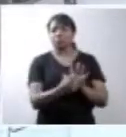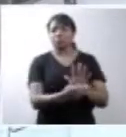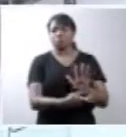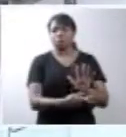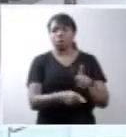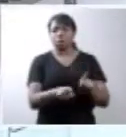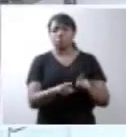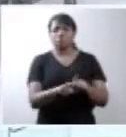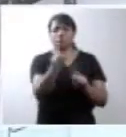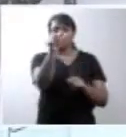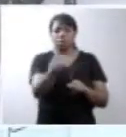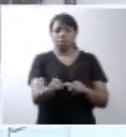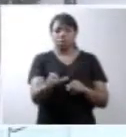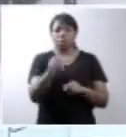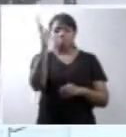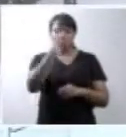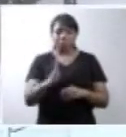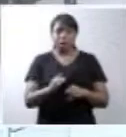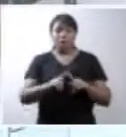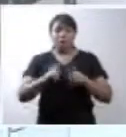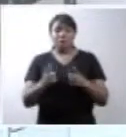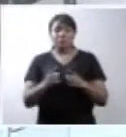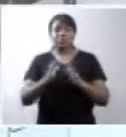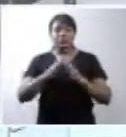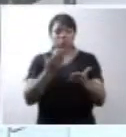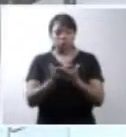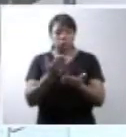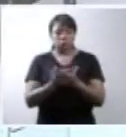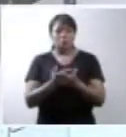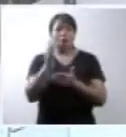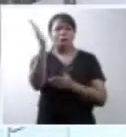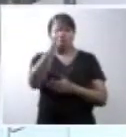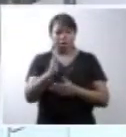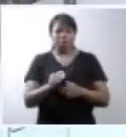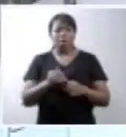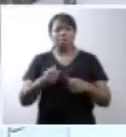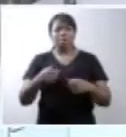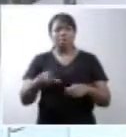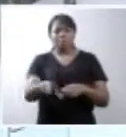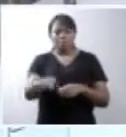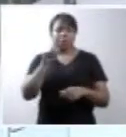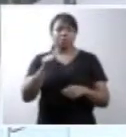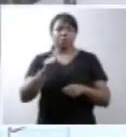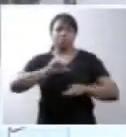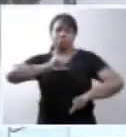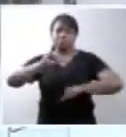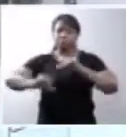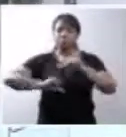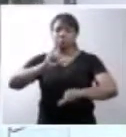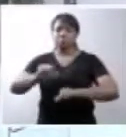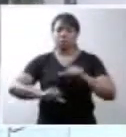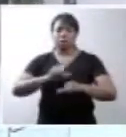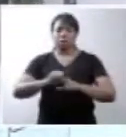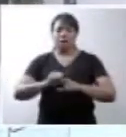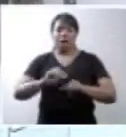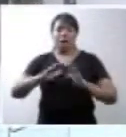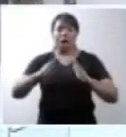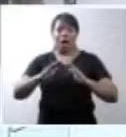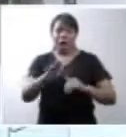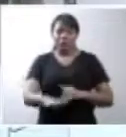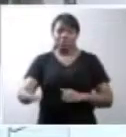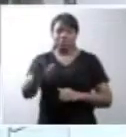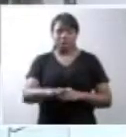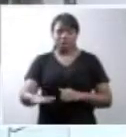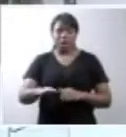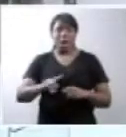brasileira? Não. A escola brasileira prefere mudar a criança. Mas, como isso é impossível, a